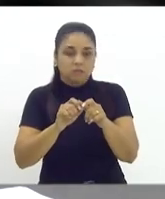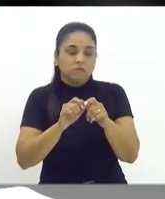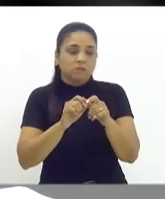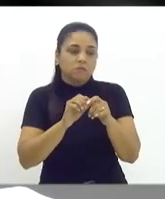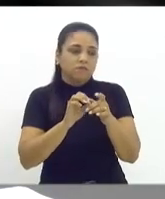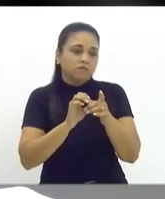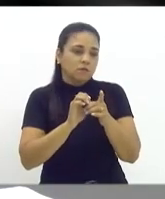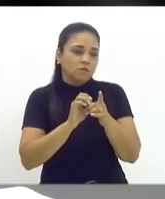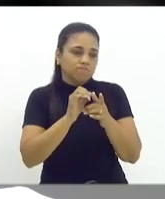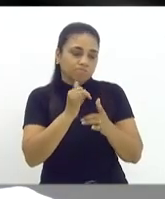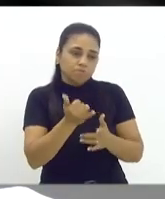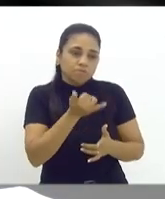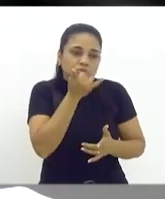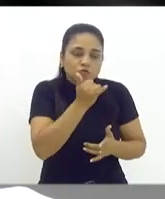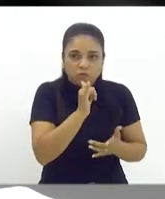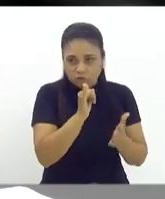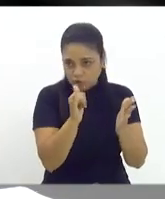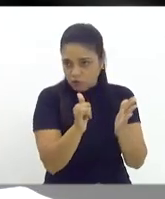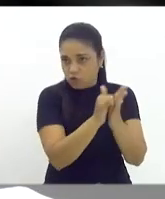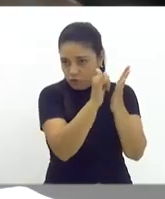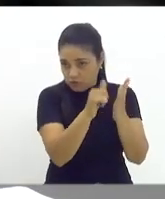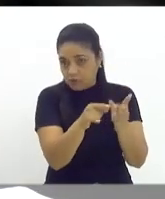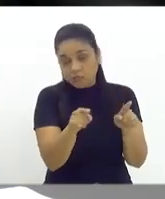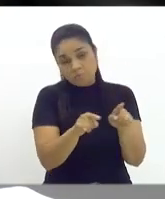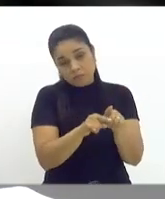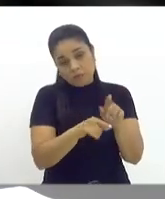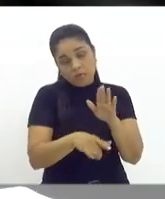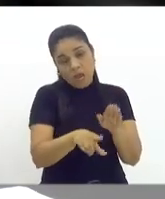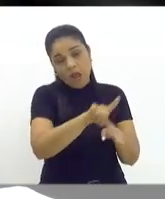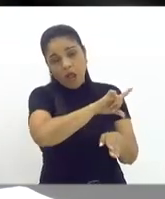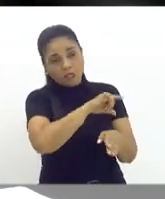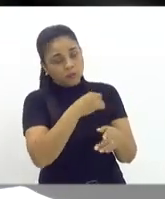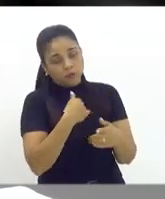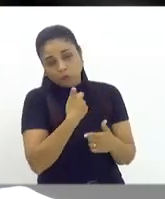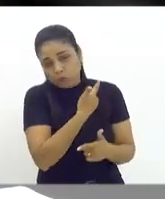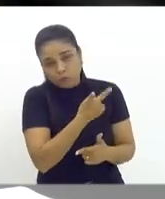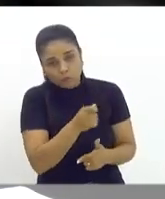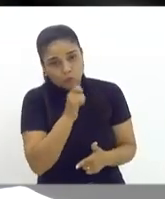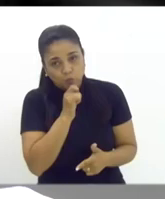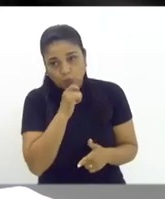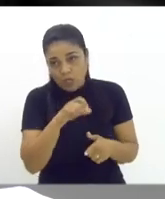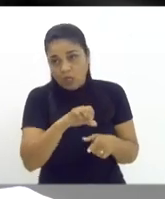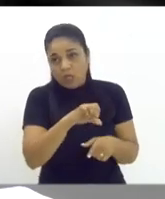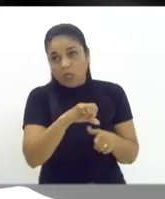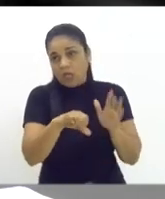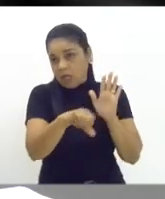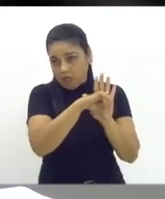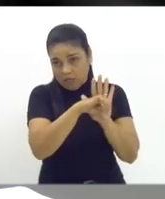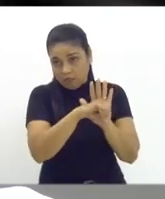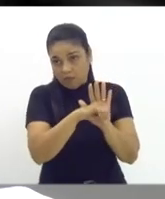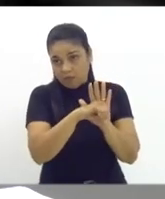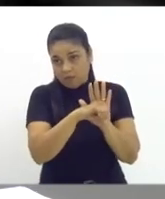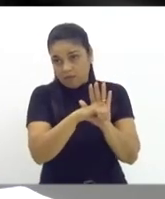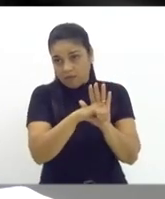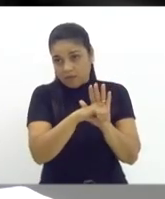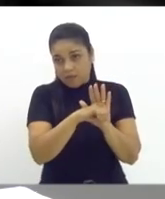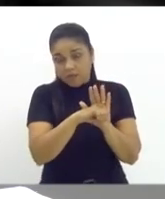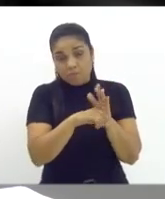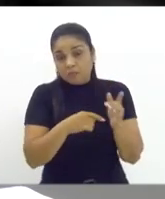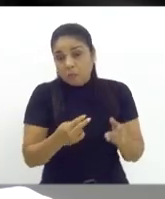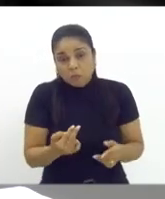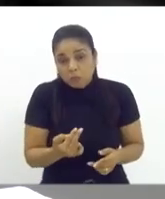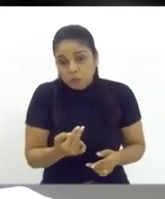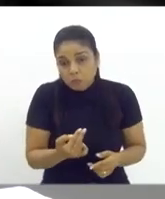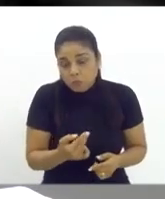pessoas que não têm antecedentes criminais E aí não há justificativa para que esta pessoa Esteja dentro desse álbum de